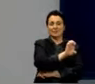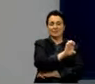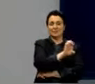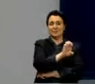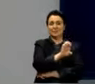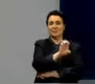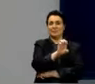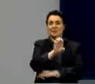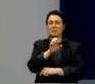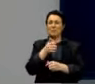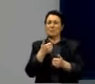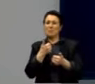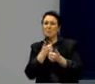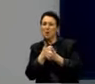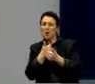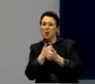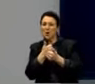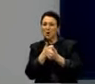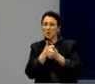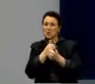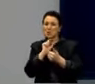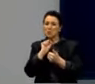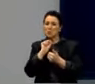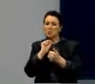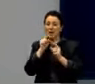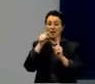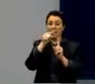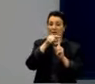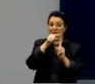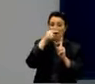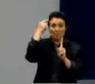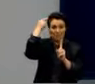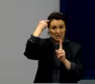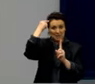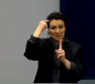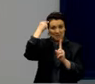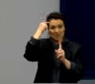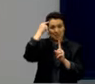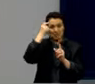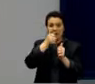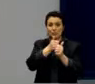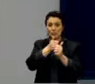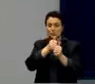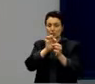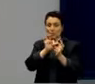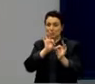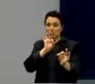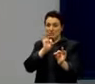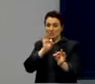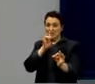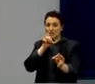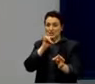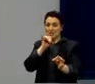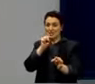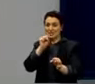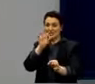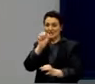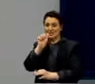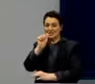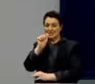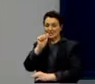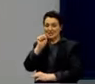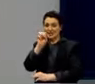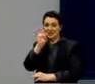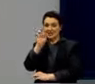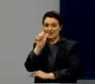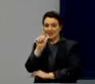lado proximal, mais próximo à cabeça, quanto mais distante a cabeça, mais distal.